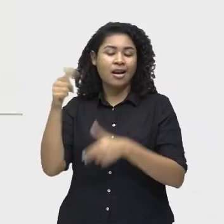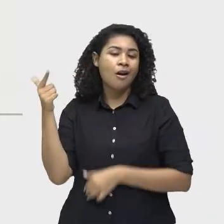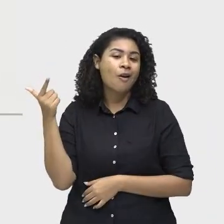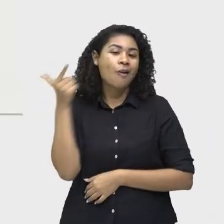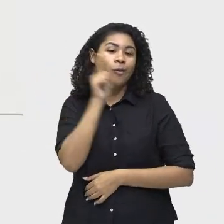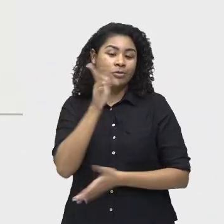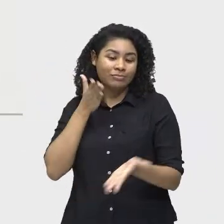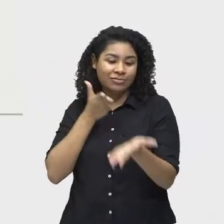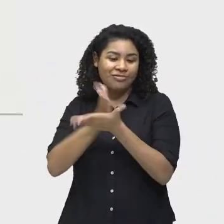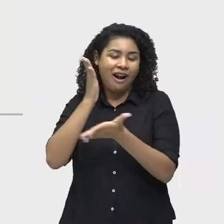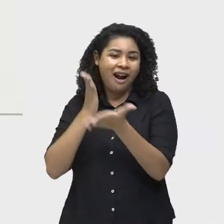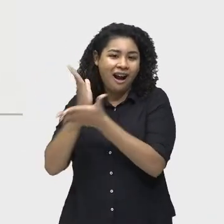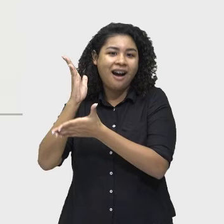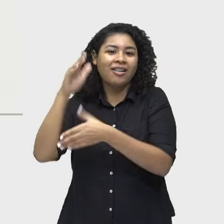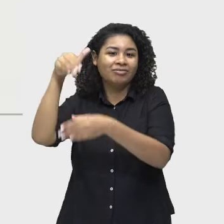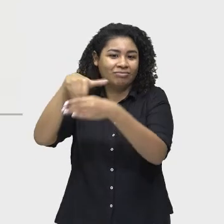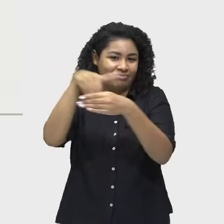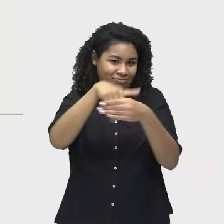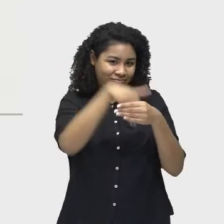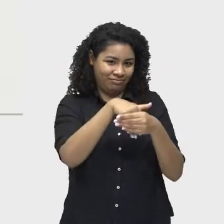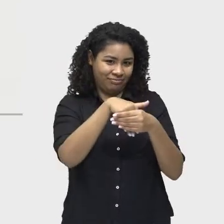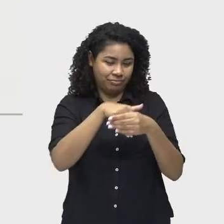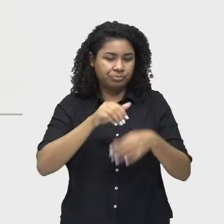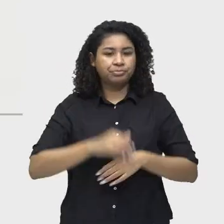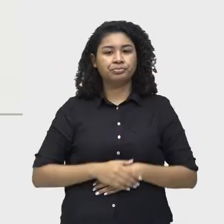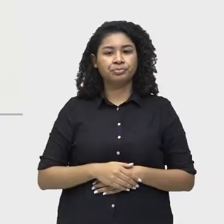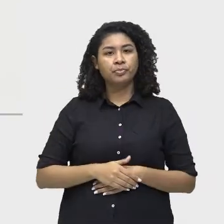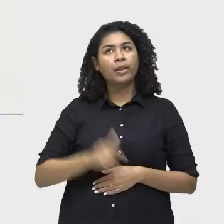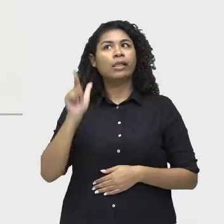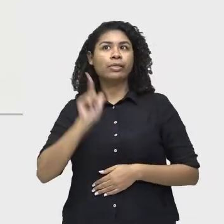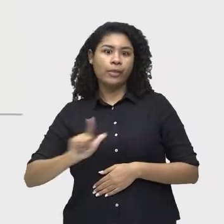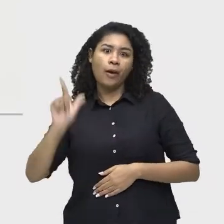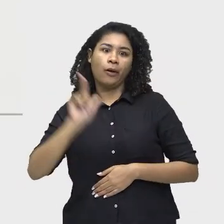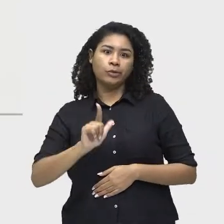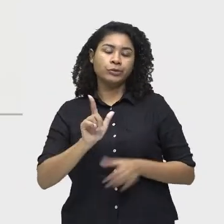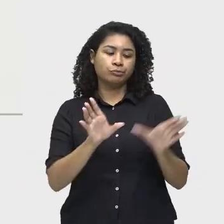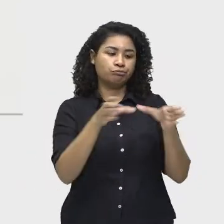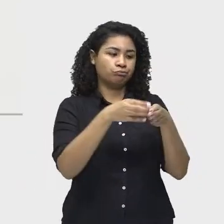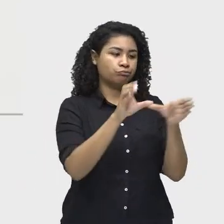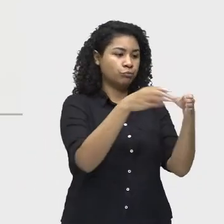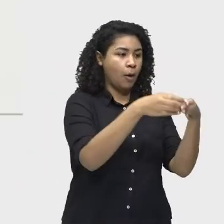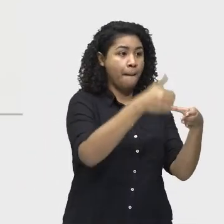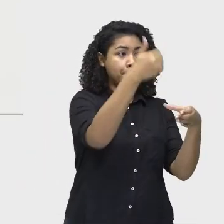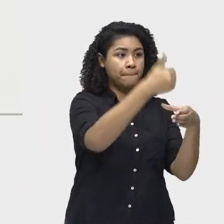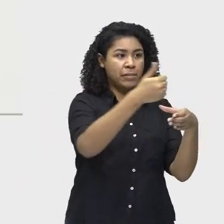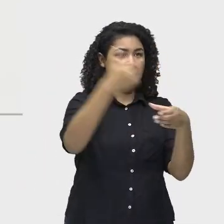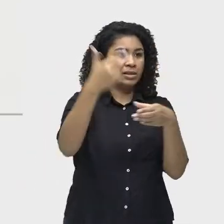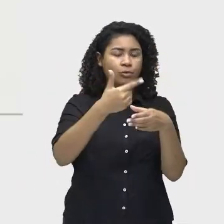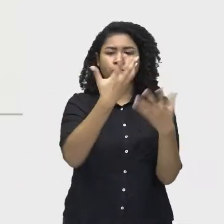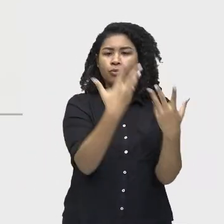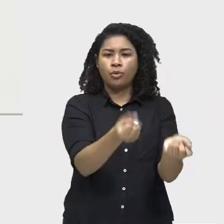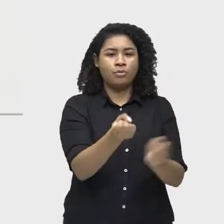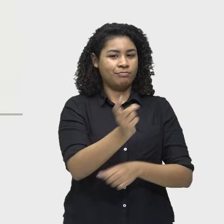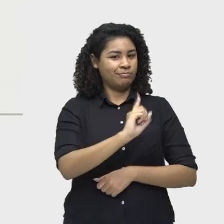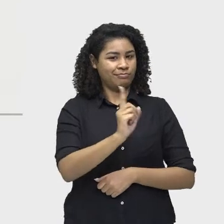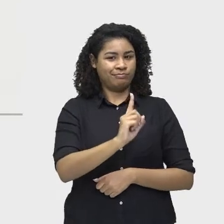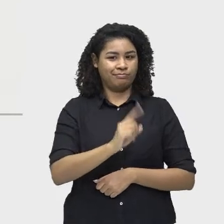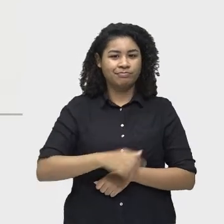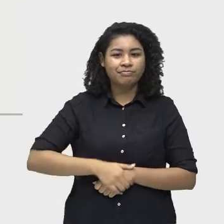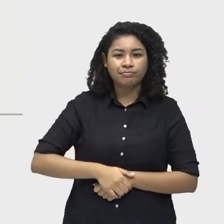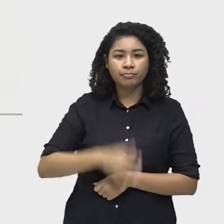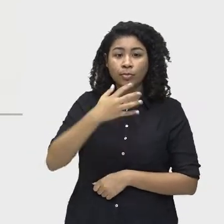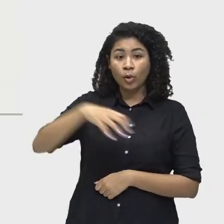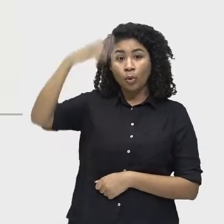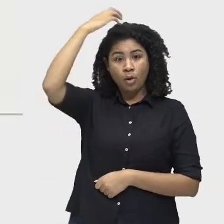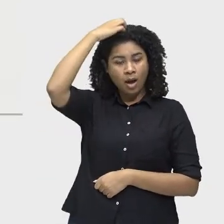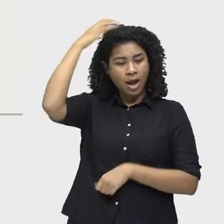Assembleia. Obviamente que o primeiro e o segundo estado não aceitavam isso. O rei, como pertencia a essa